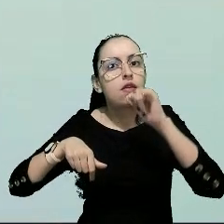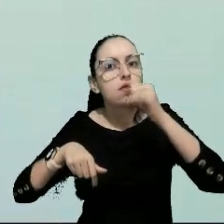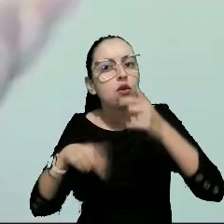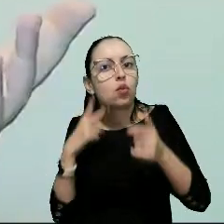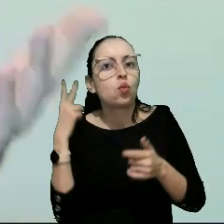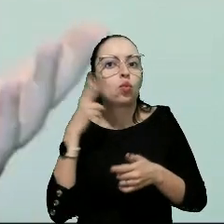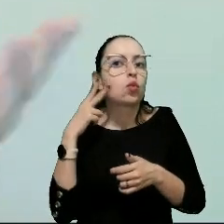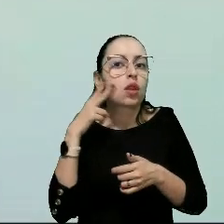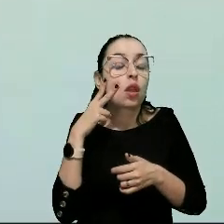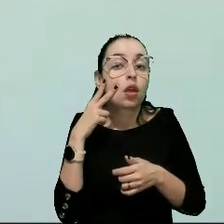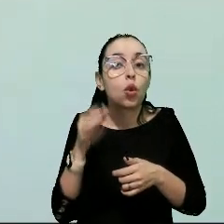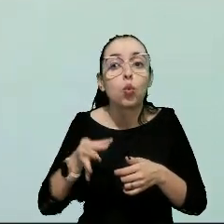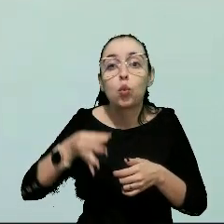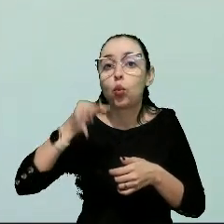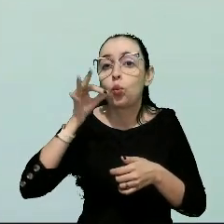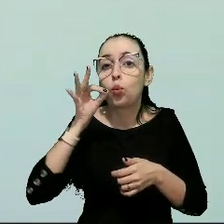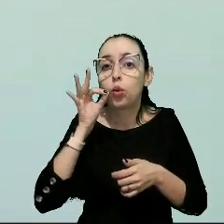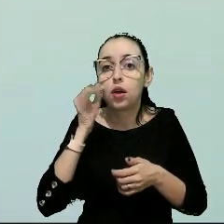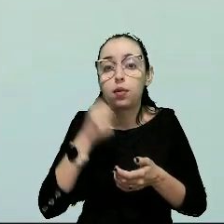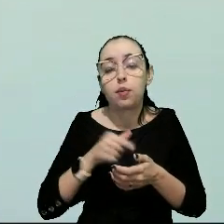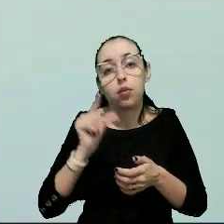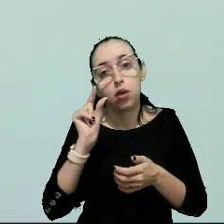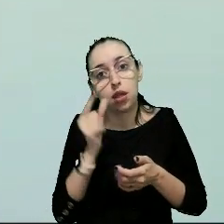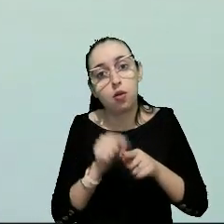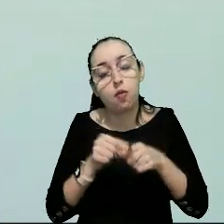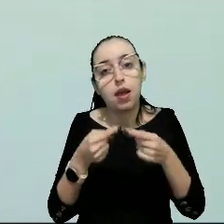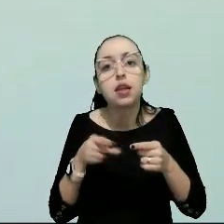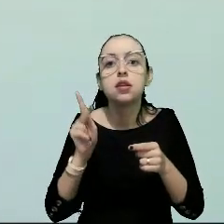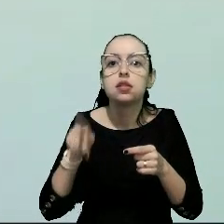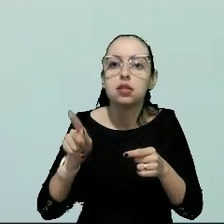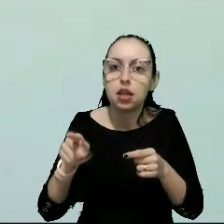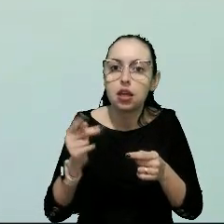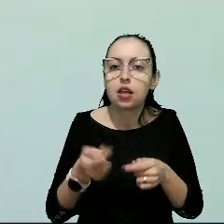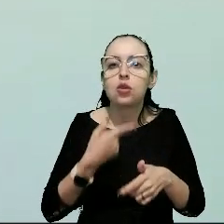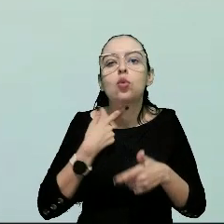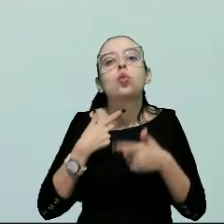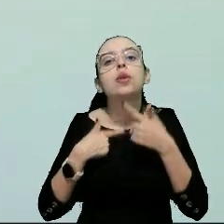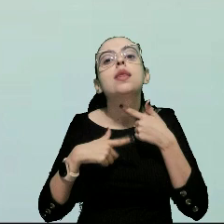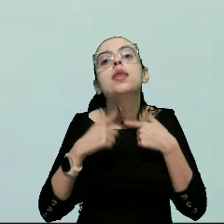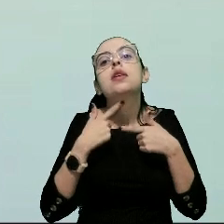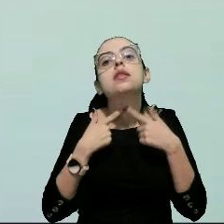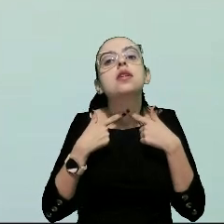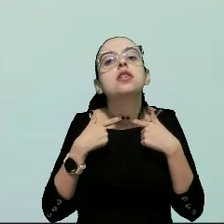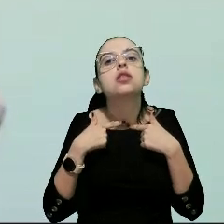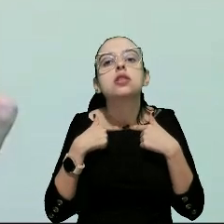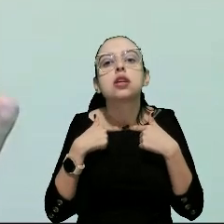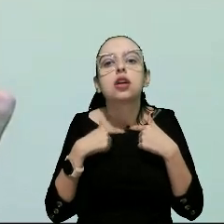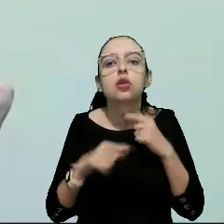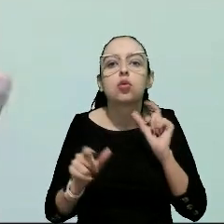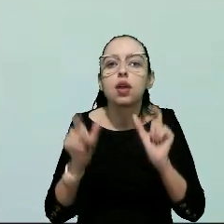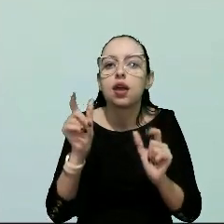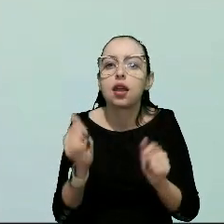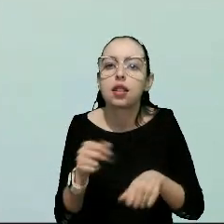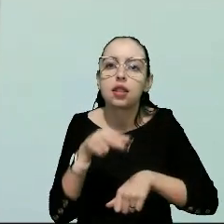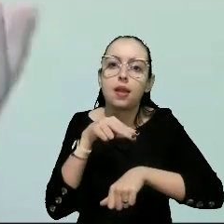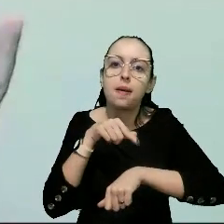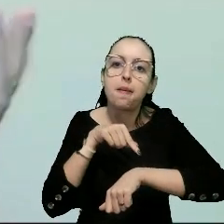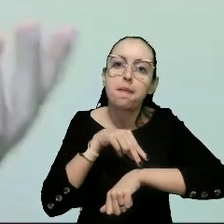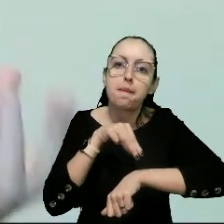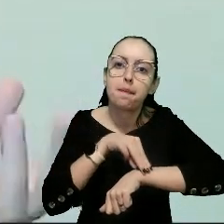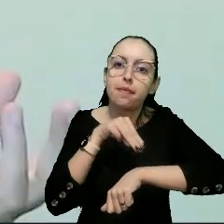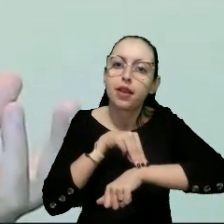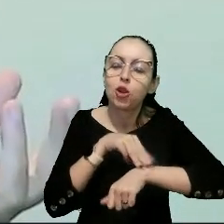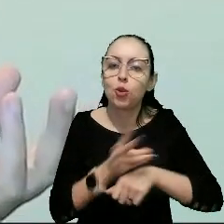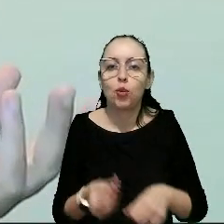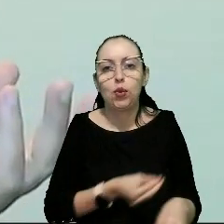tomar uma garrafa de vinho, eu tomo uma taça. Mas eu continuo saboreando cada minuto